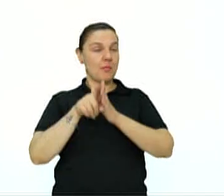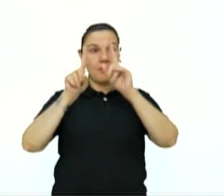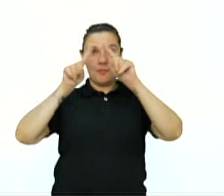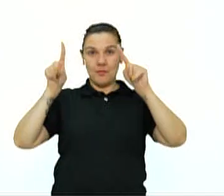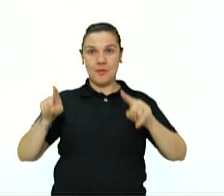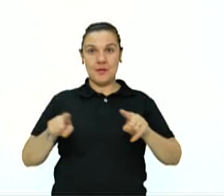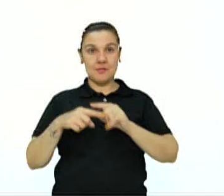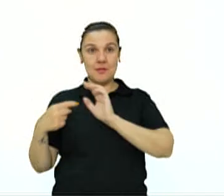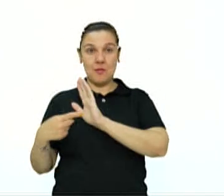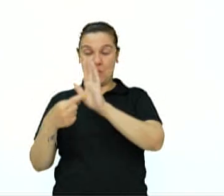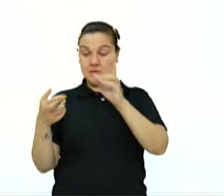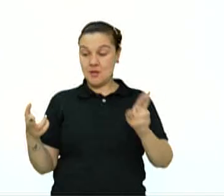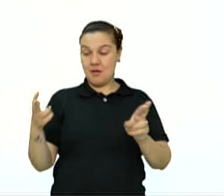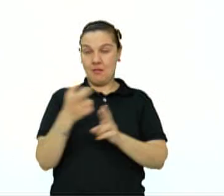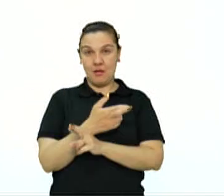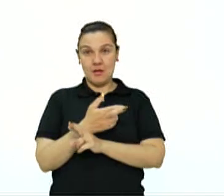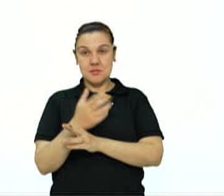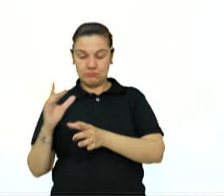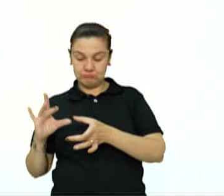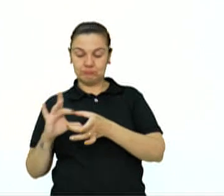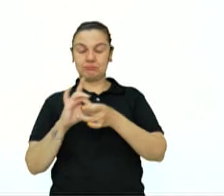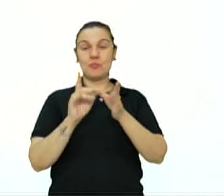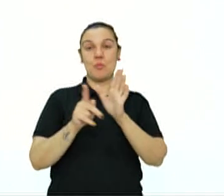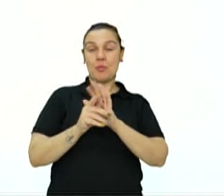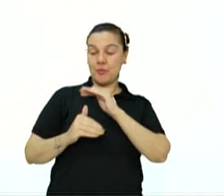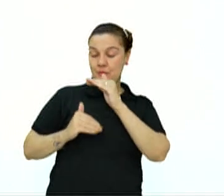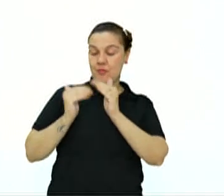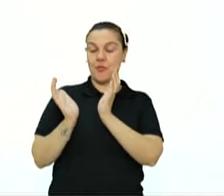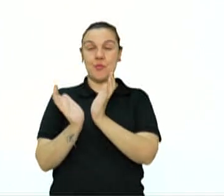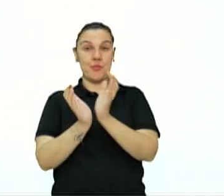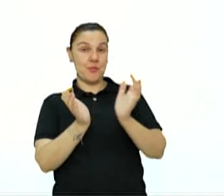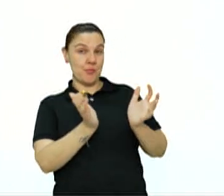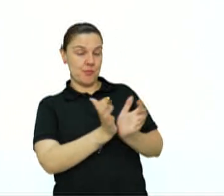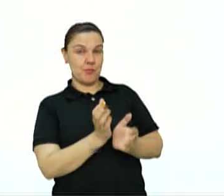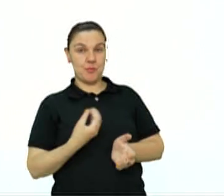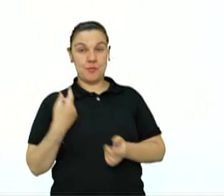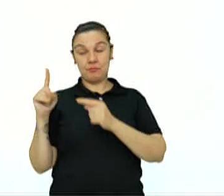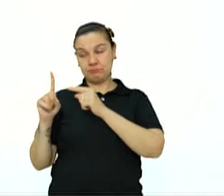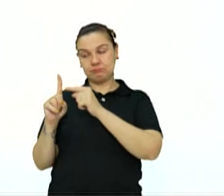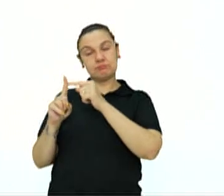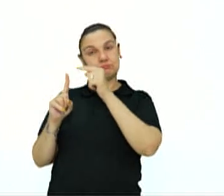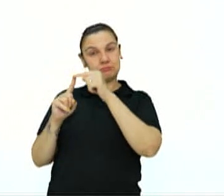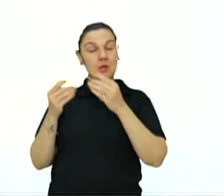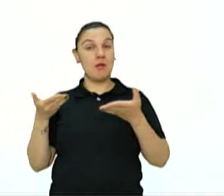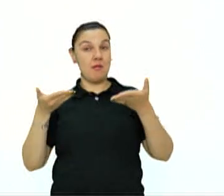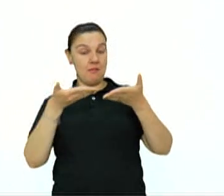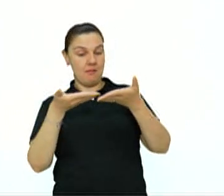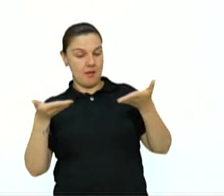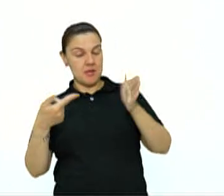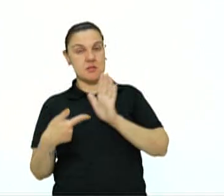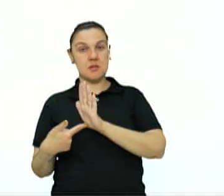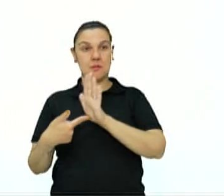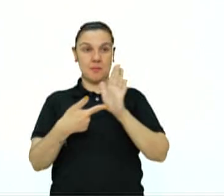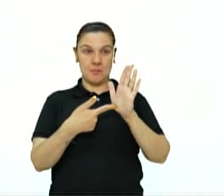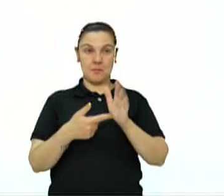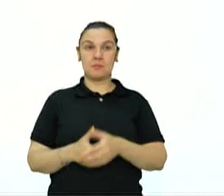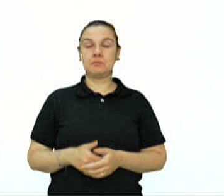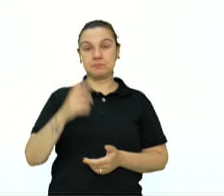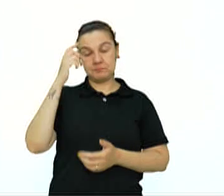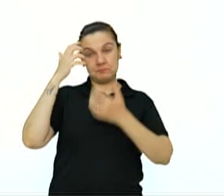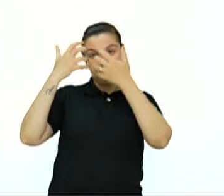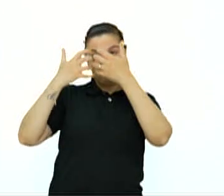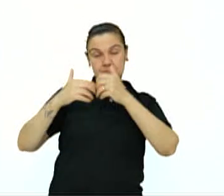que indicam relação de parentesco evolutivo entre grupos de seres vivos. Esta forma representativa do